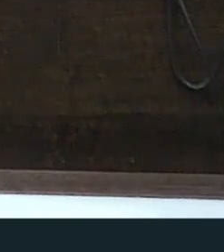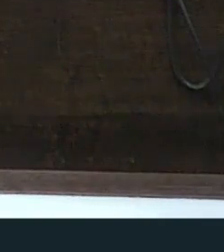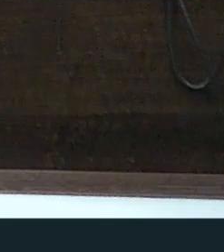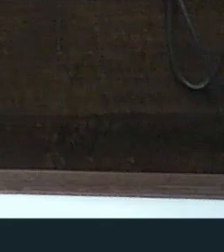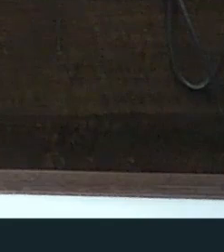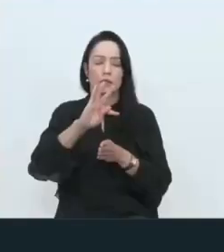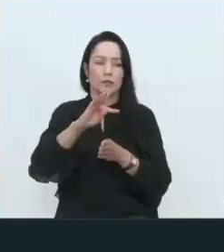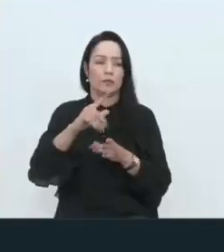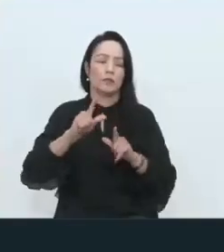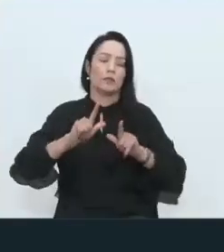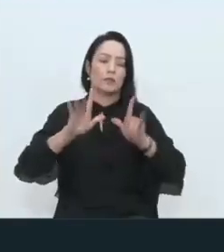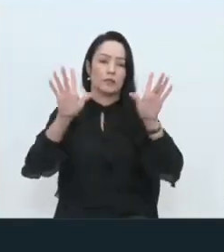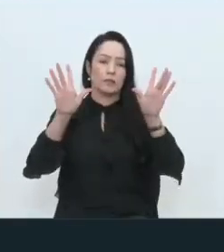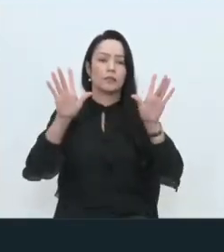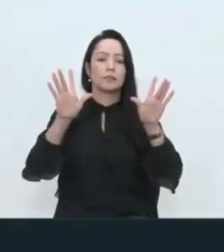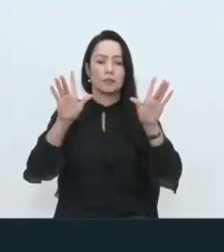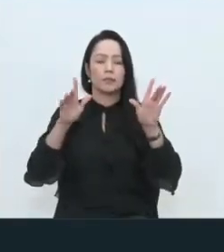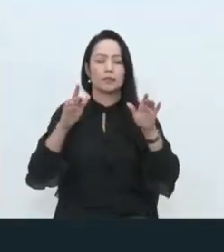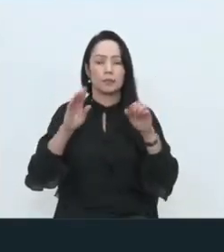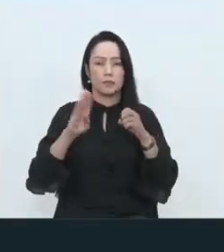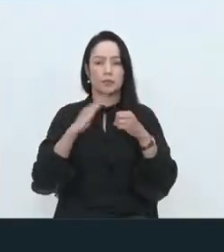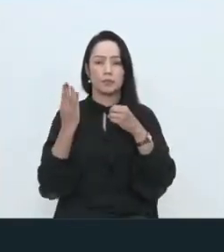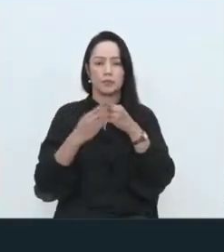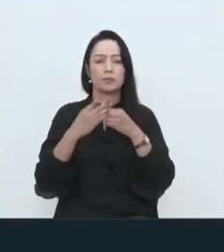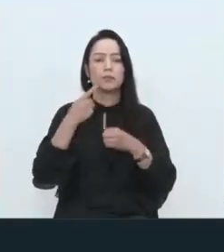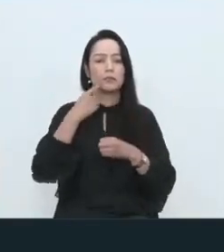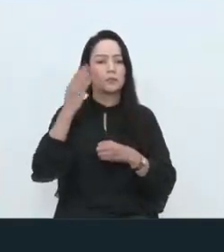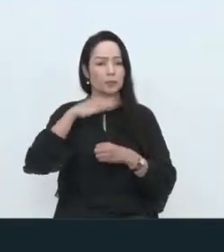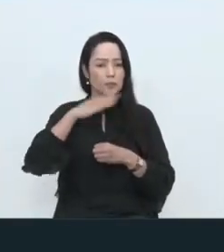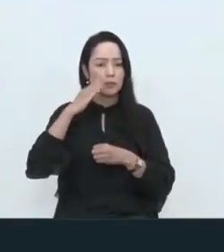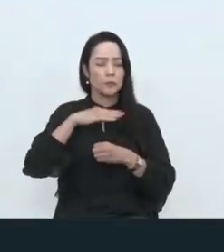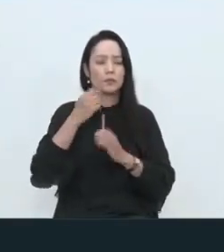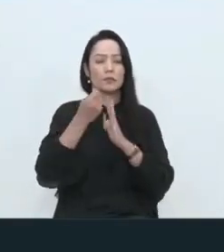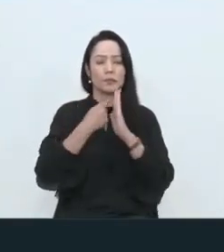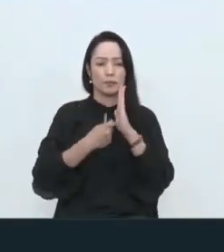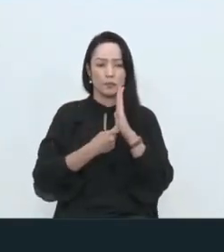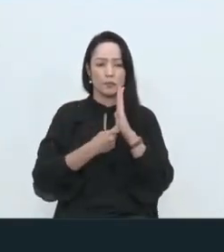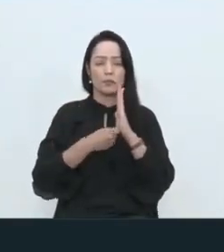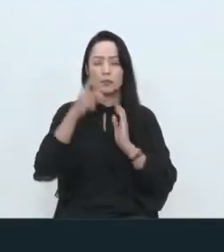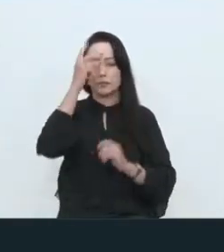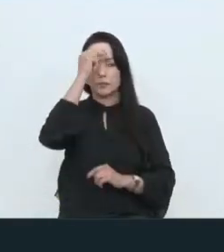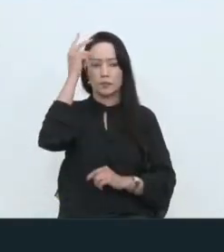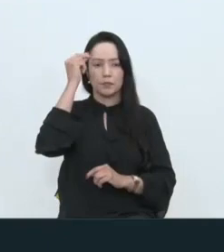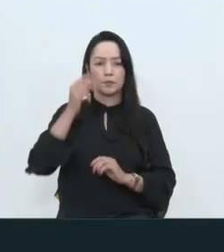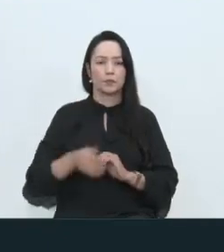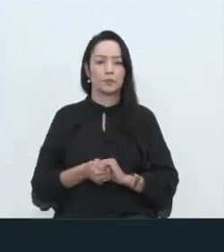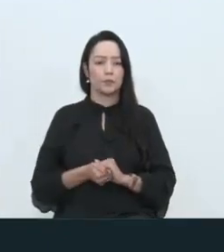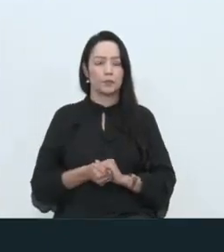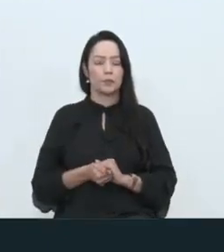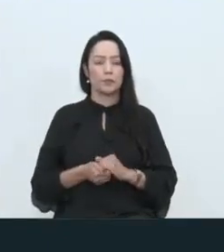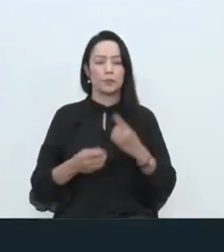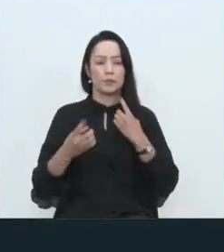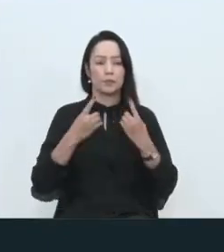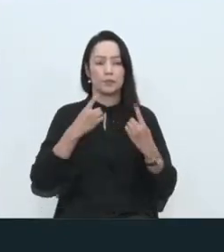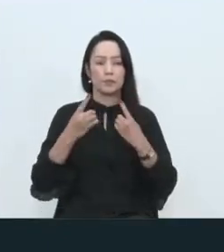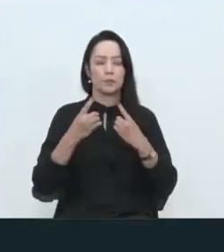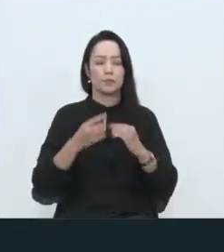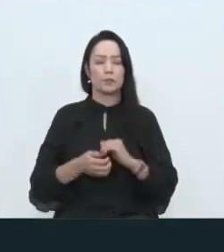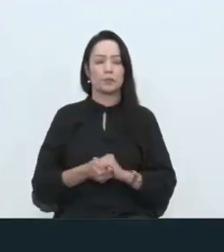de Guarulhos, na região dos Pimentas. Autor, prefeitura. Em discussão.